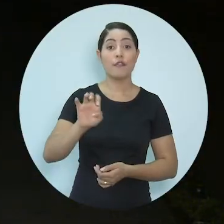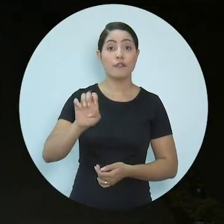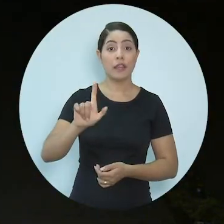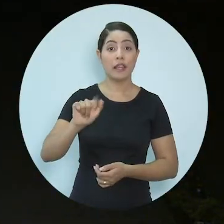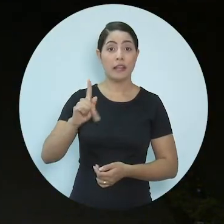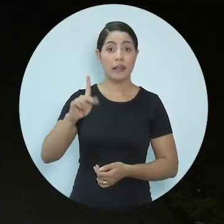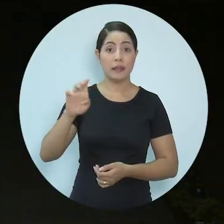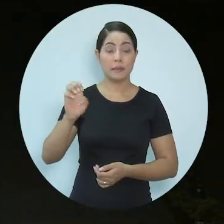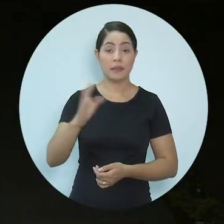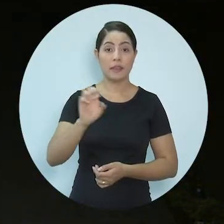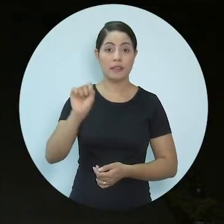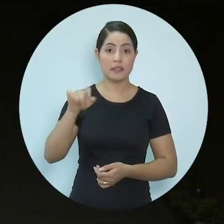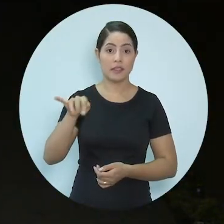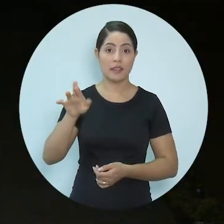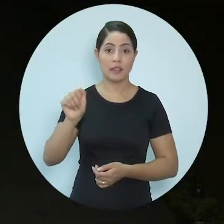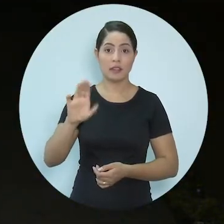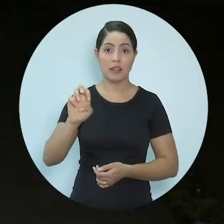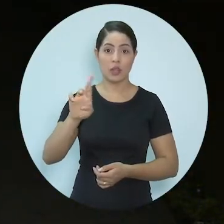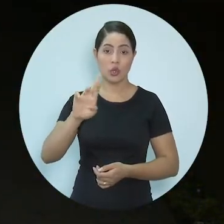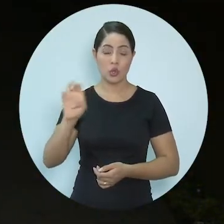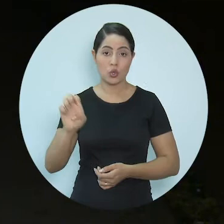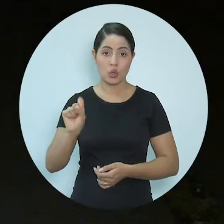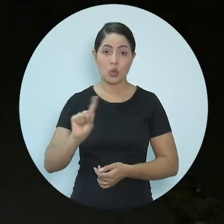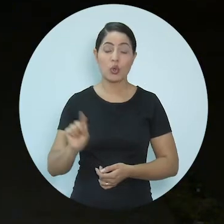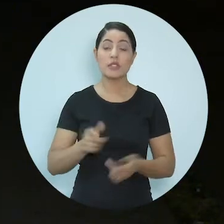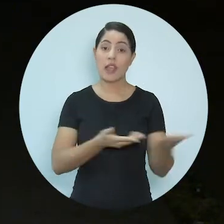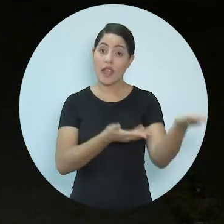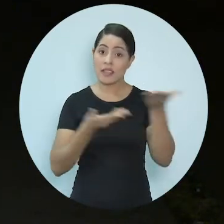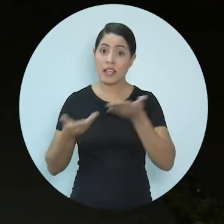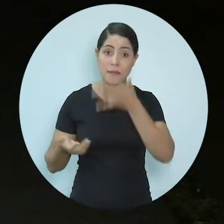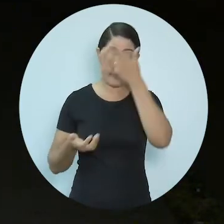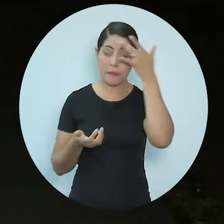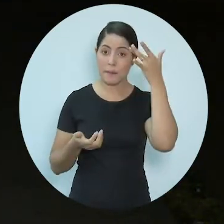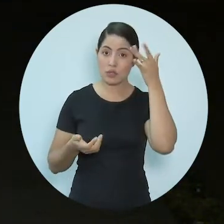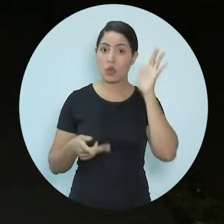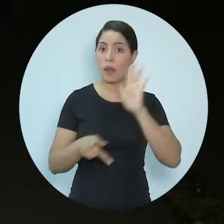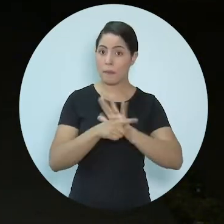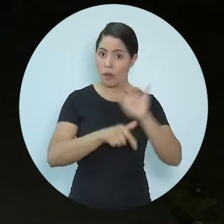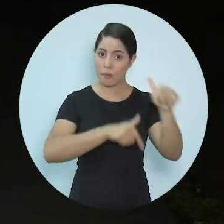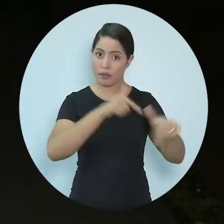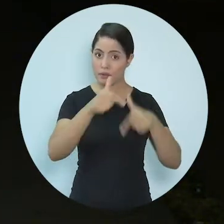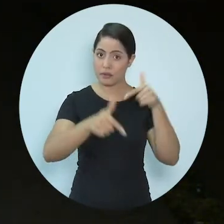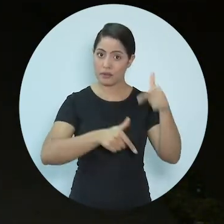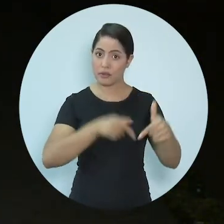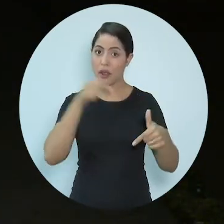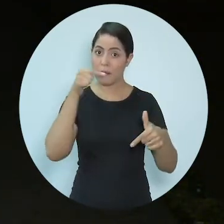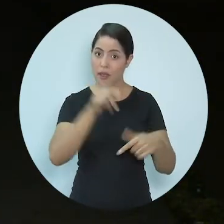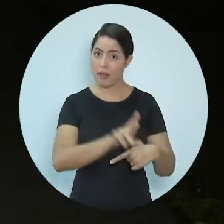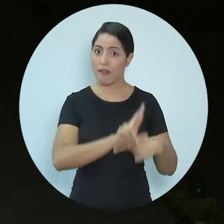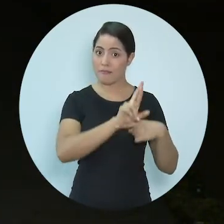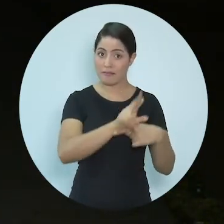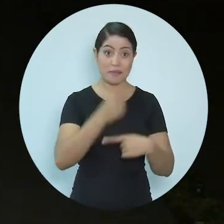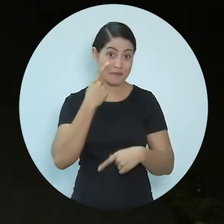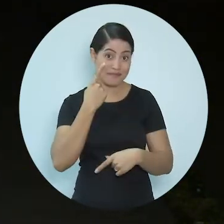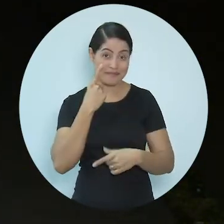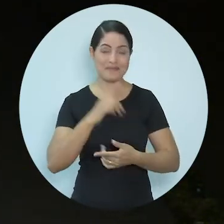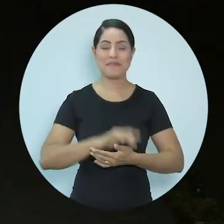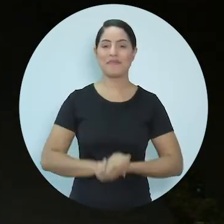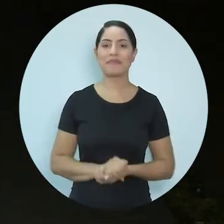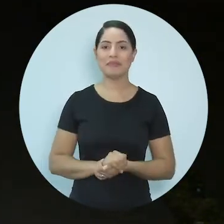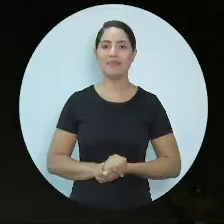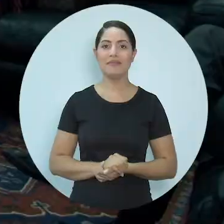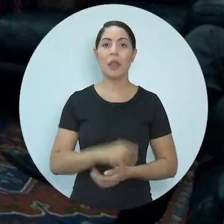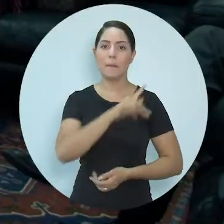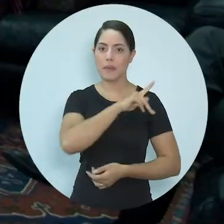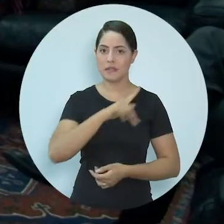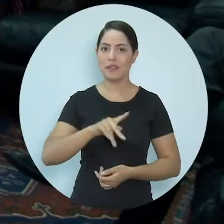Felipe Santa Cruz recebeu o procurador do Trabalho e participou do lançamento da Comissão de Altos Estudos do Direito do Trabalho. Confira